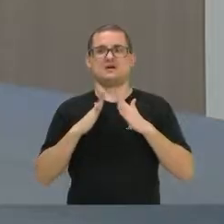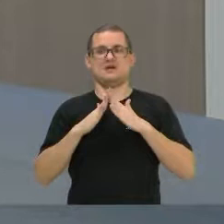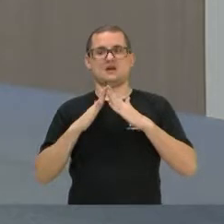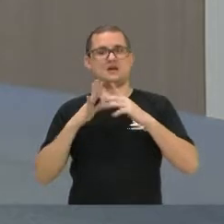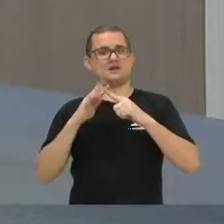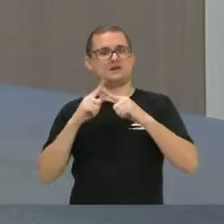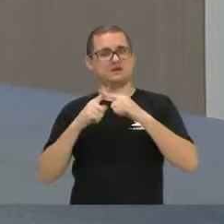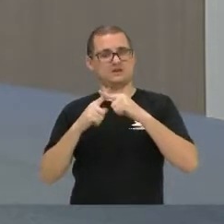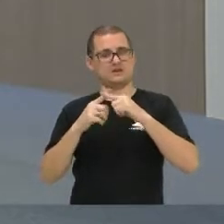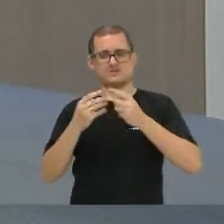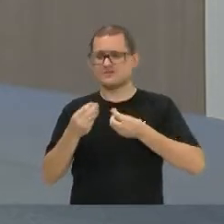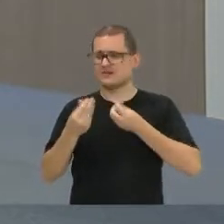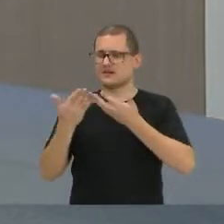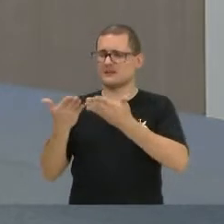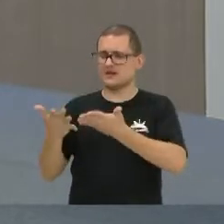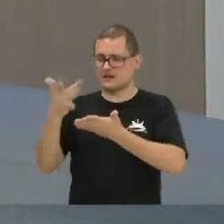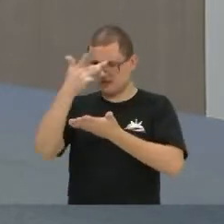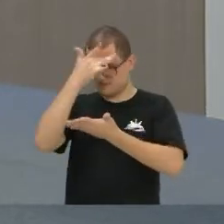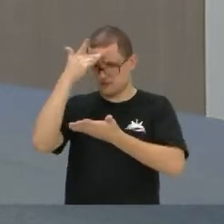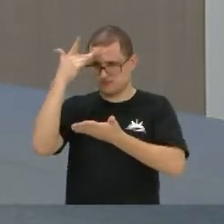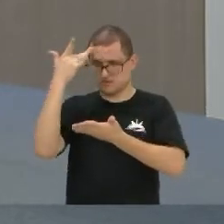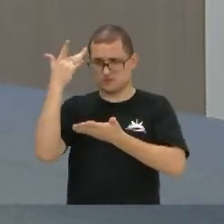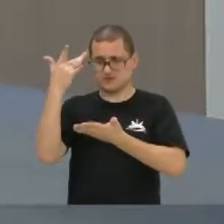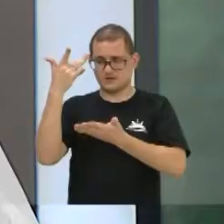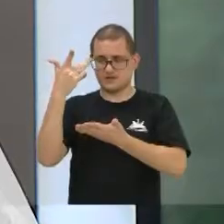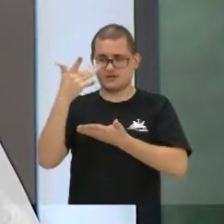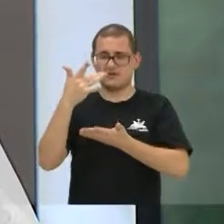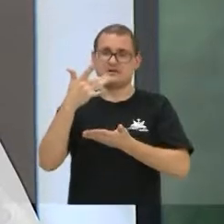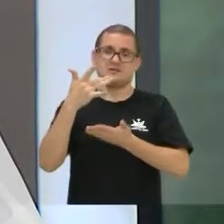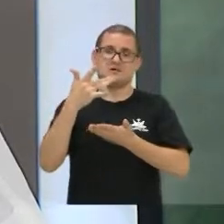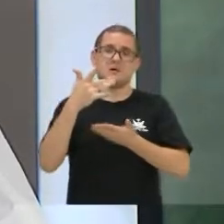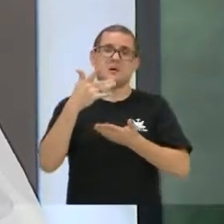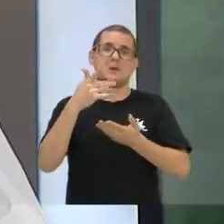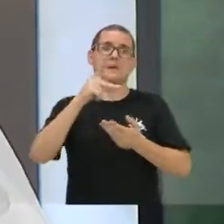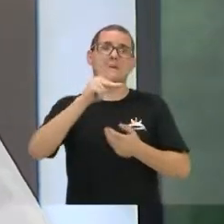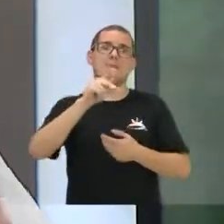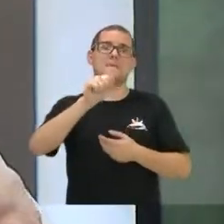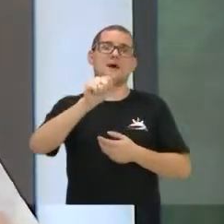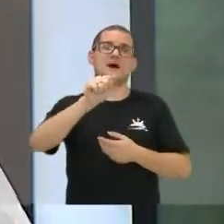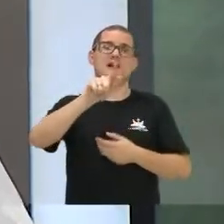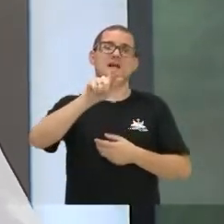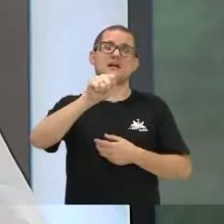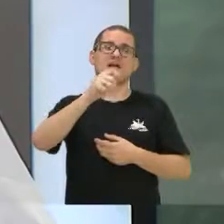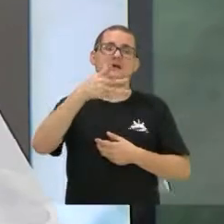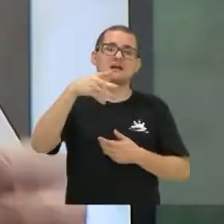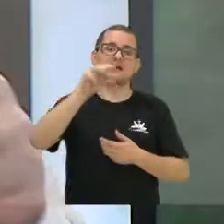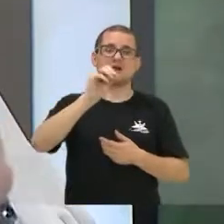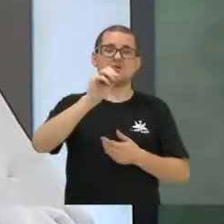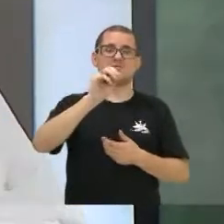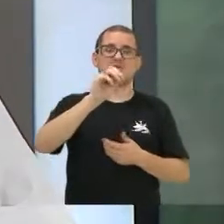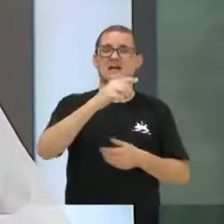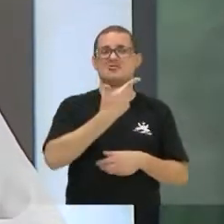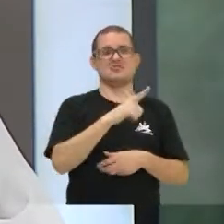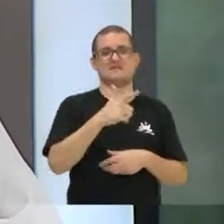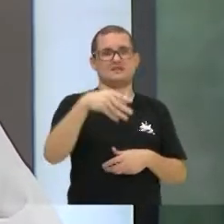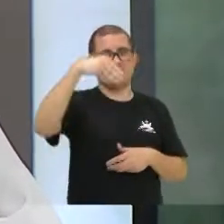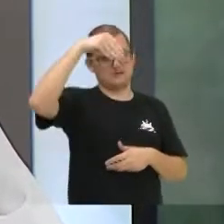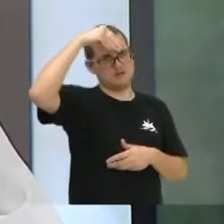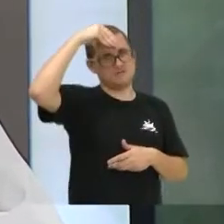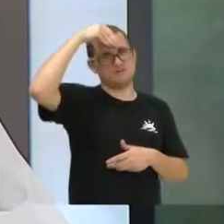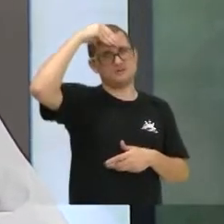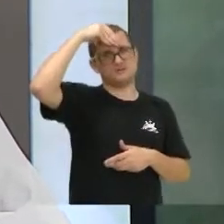o pagão em aquele que não faz parte do povo eleito a estes que não